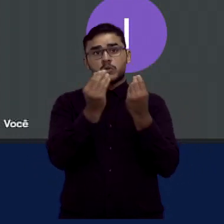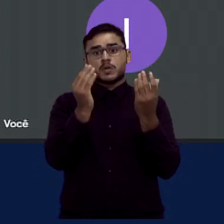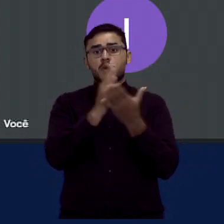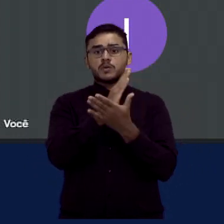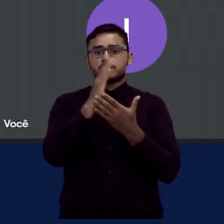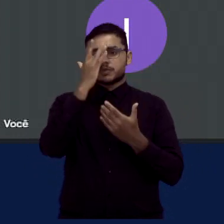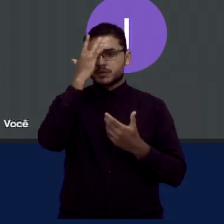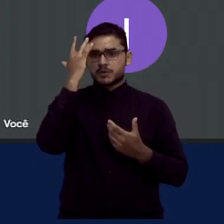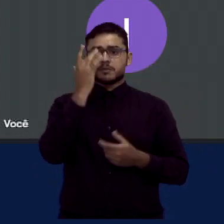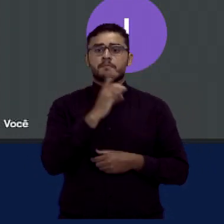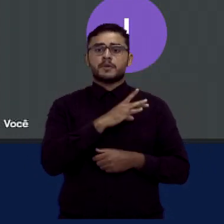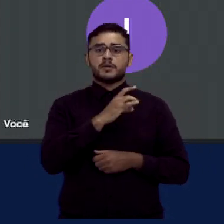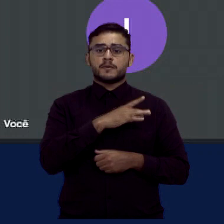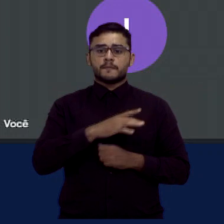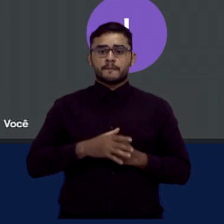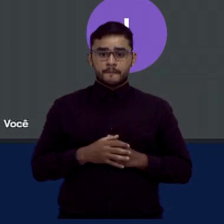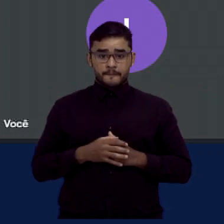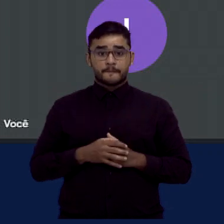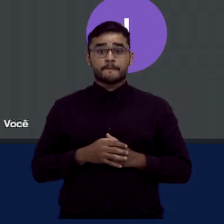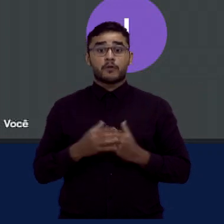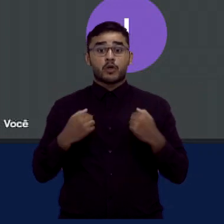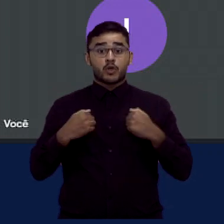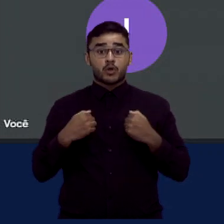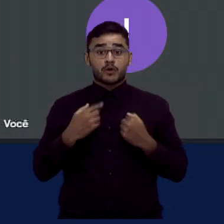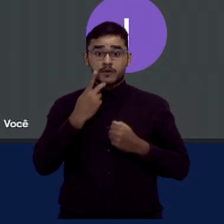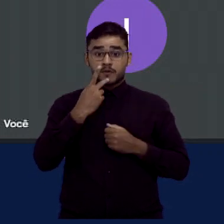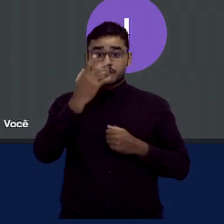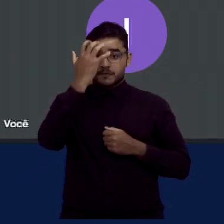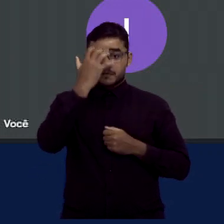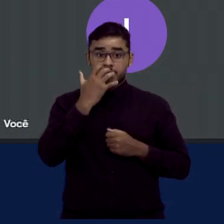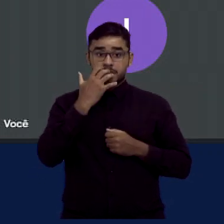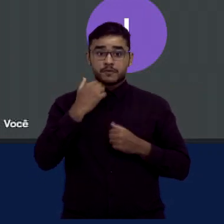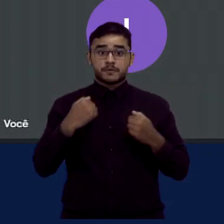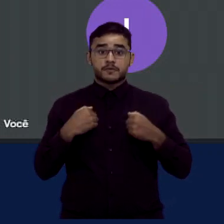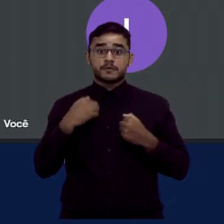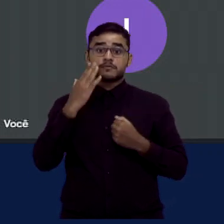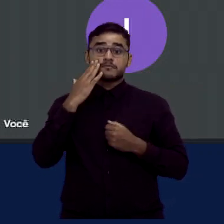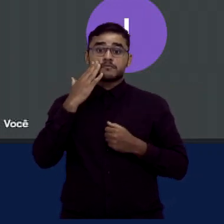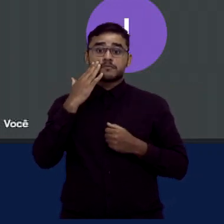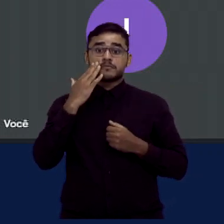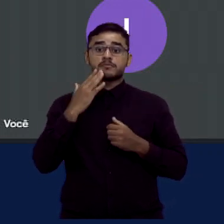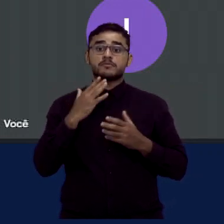porque eu acho que, em geral, nós, humanos, eu até falei isso outro dia, sabe, Luiz?